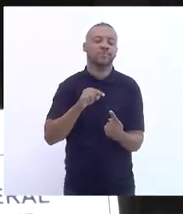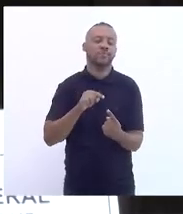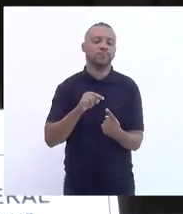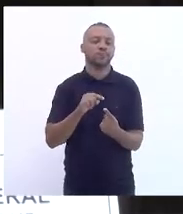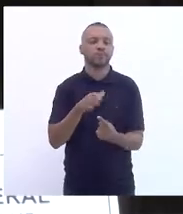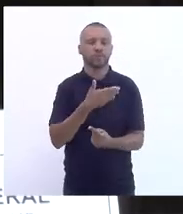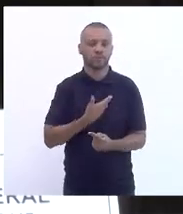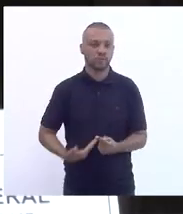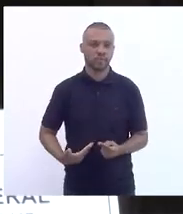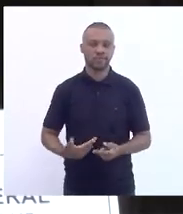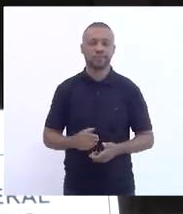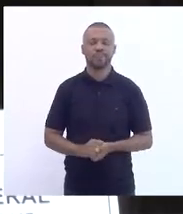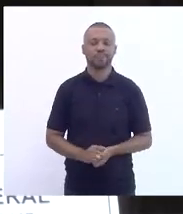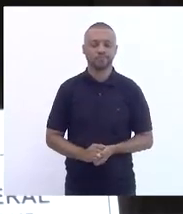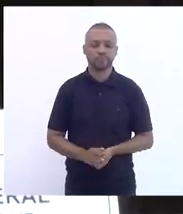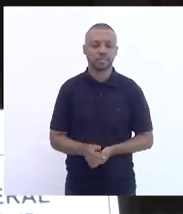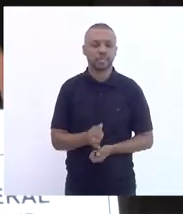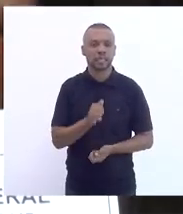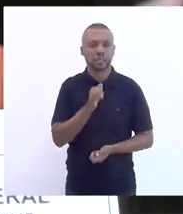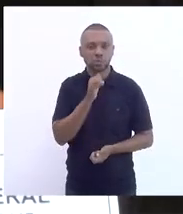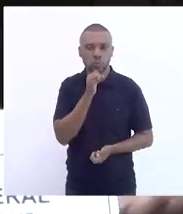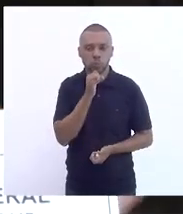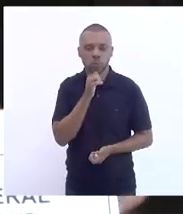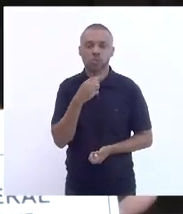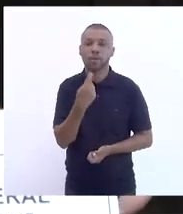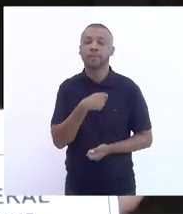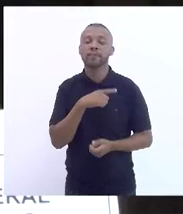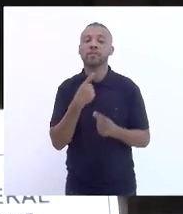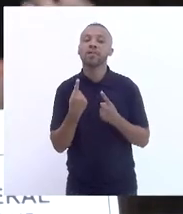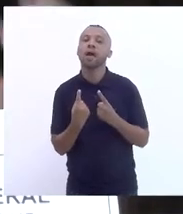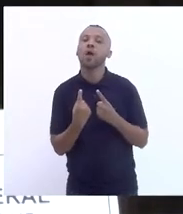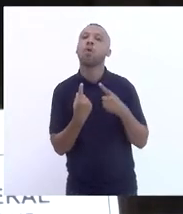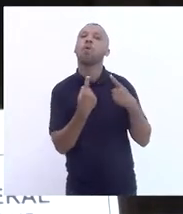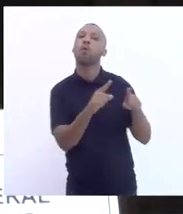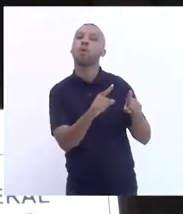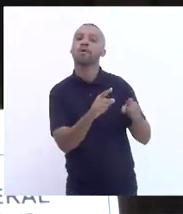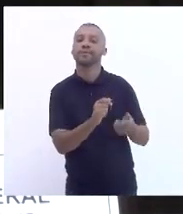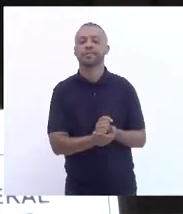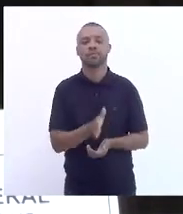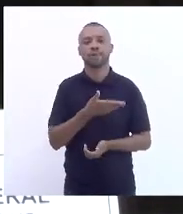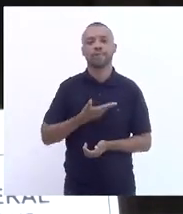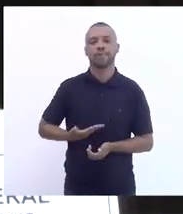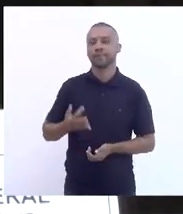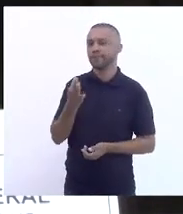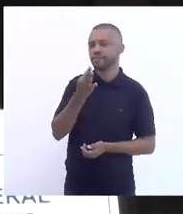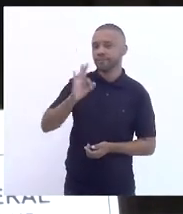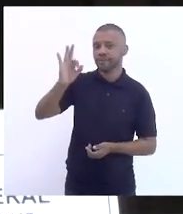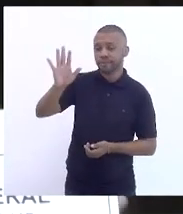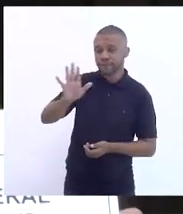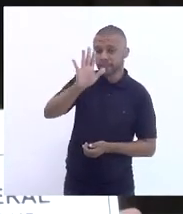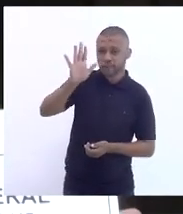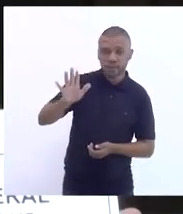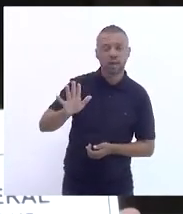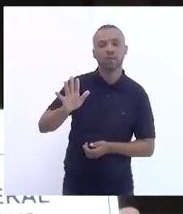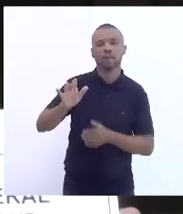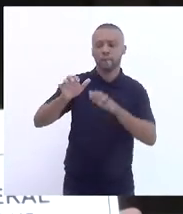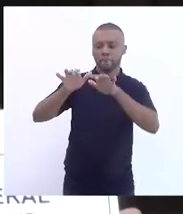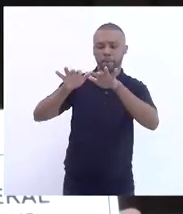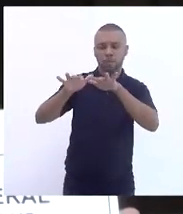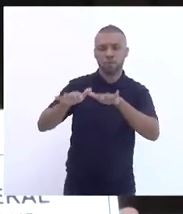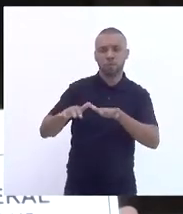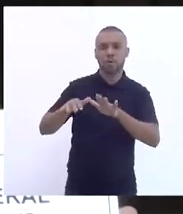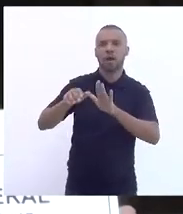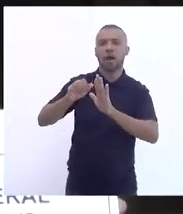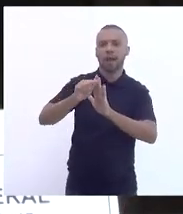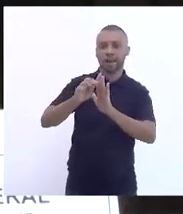a gente tinha que estar infelizmente na contramão do que tá acontecendo o governo federal o editor mais de 30